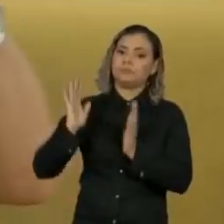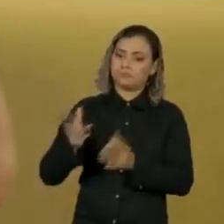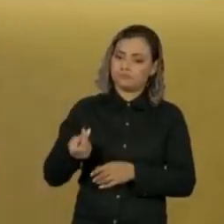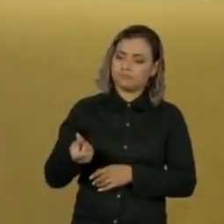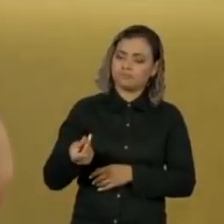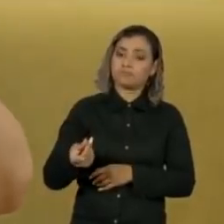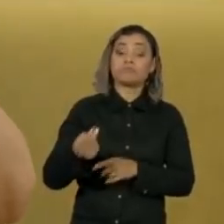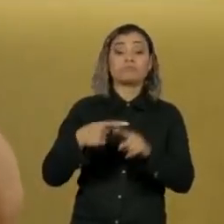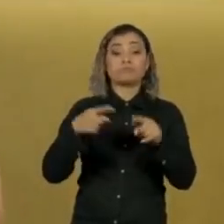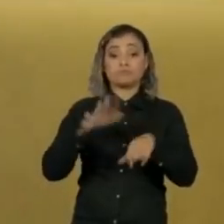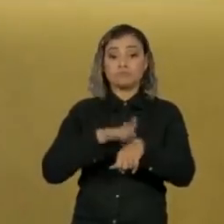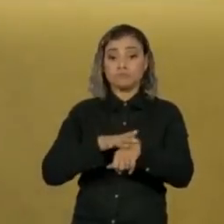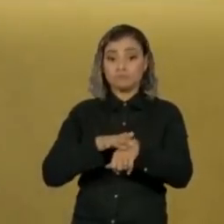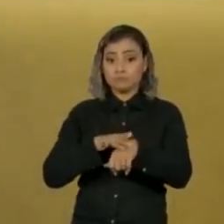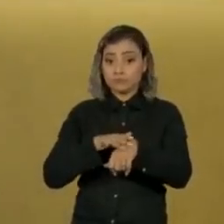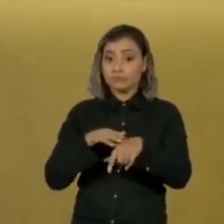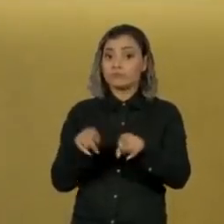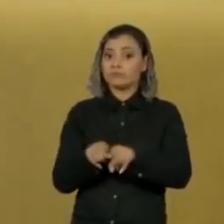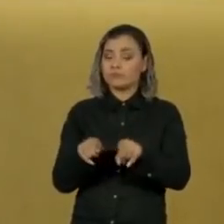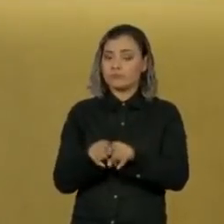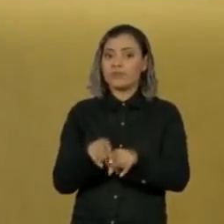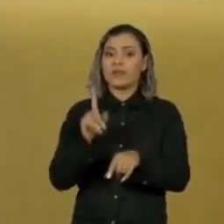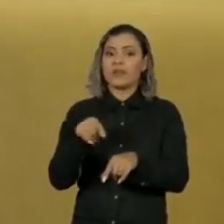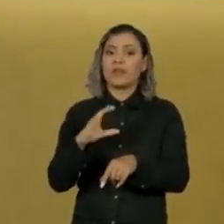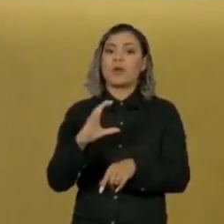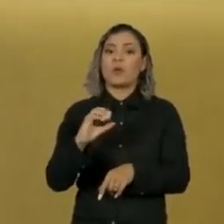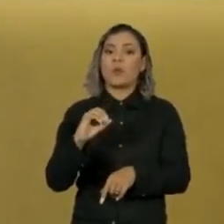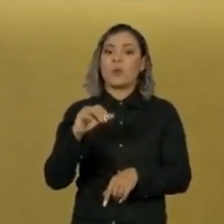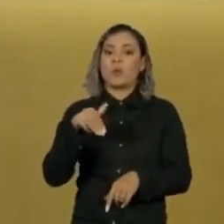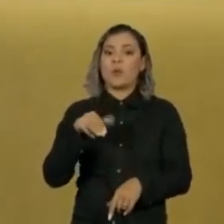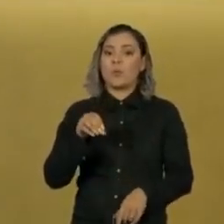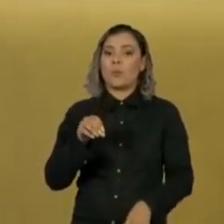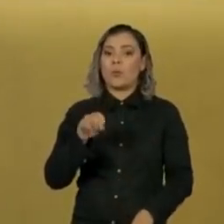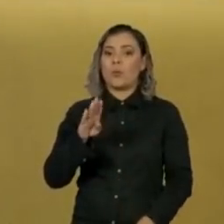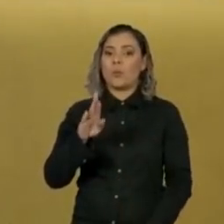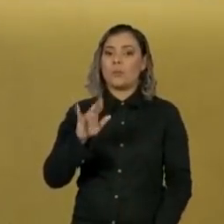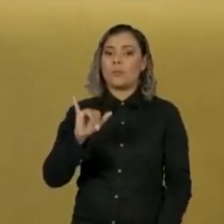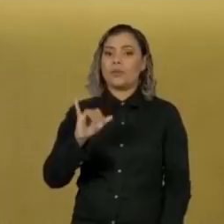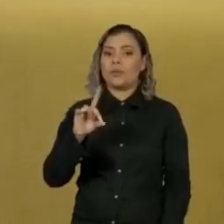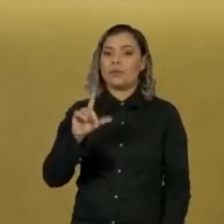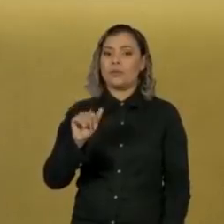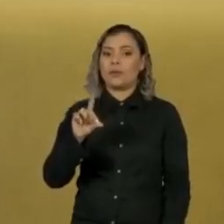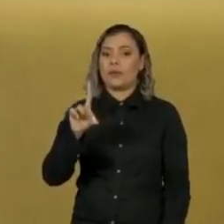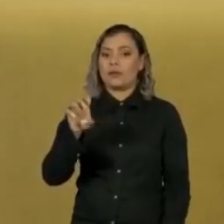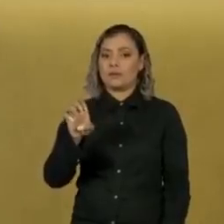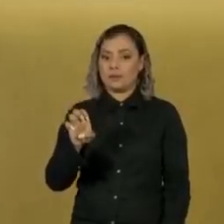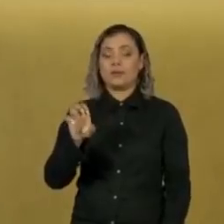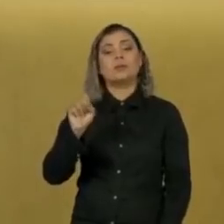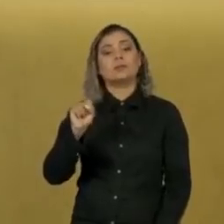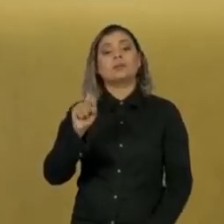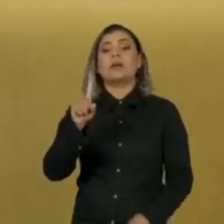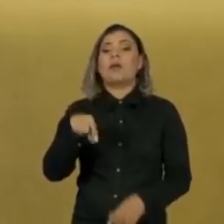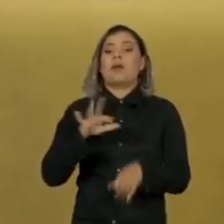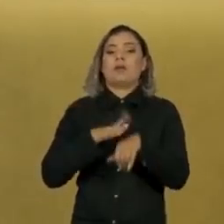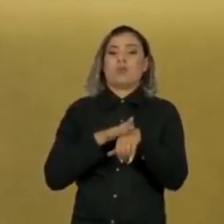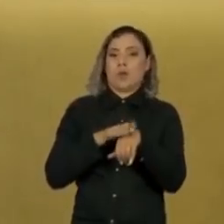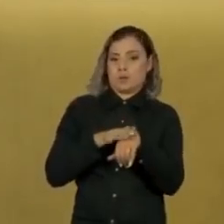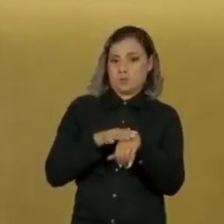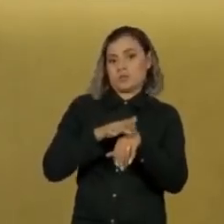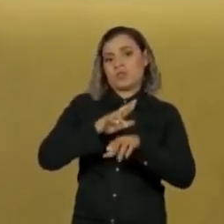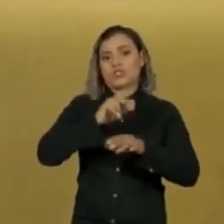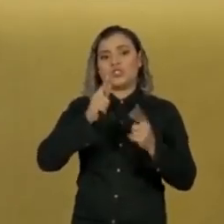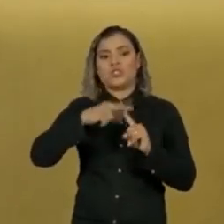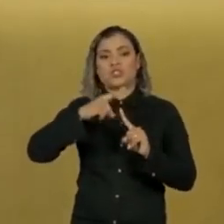de doenças, o que nós chamamos de comorbidades, está aumentando. Portanto, veja, um organismo que é mais doente, que tem